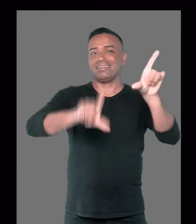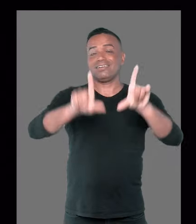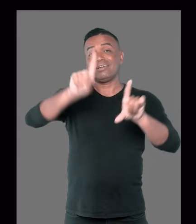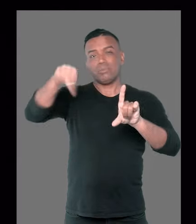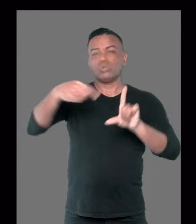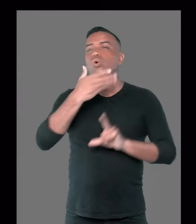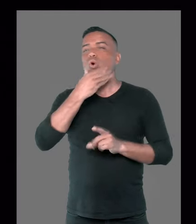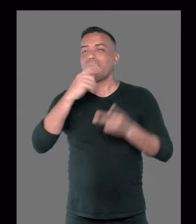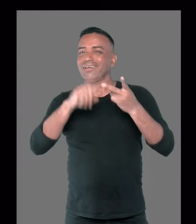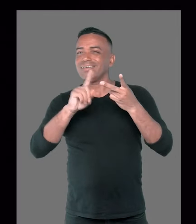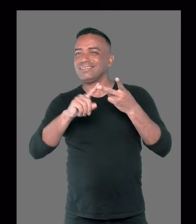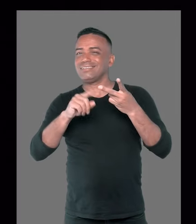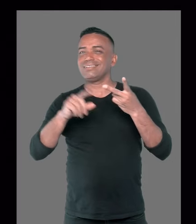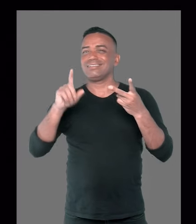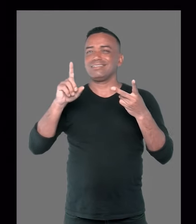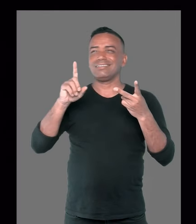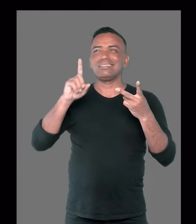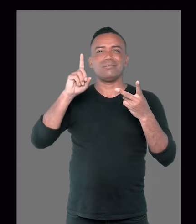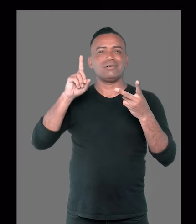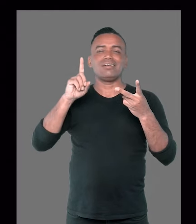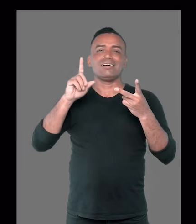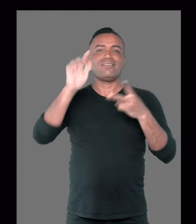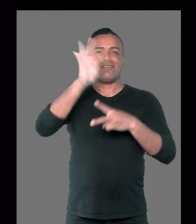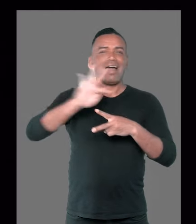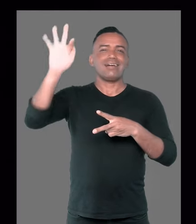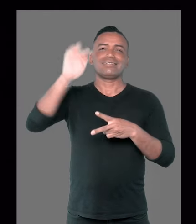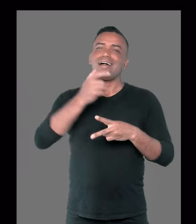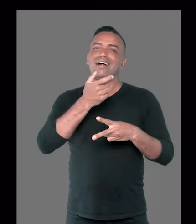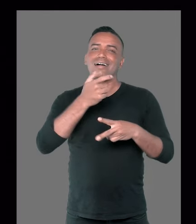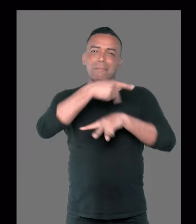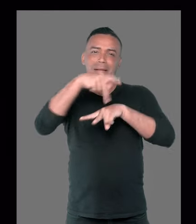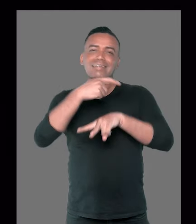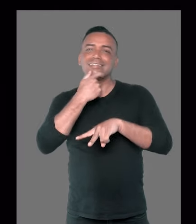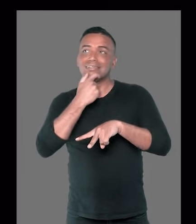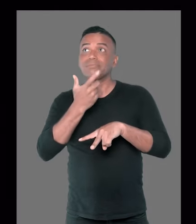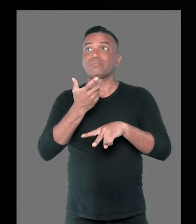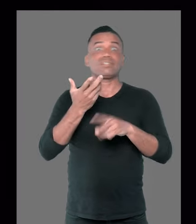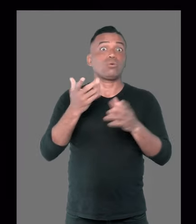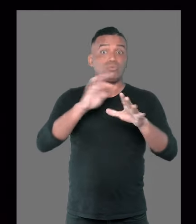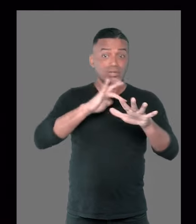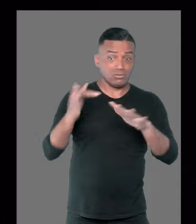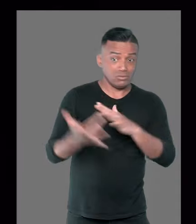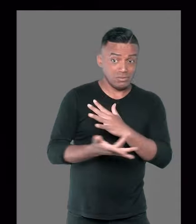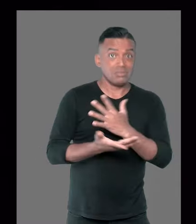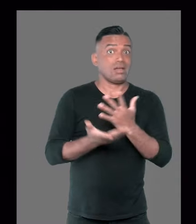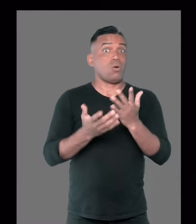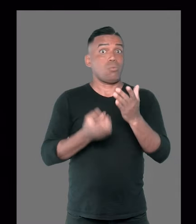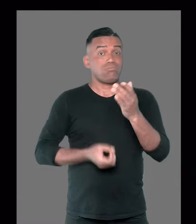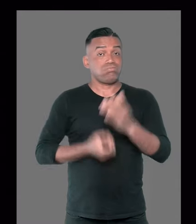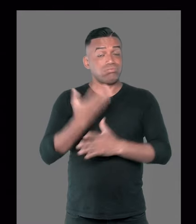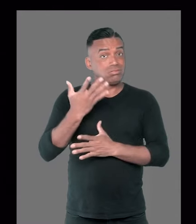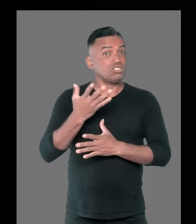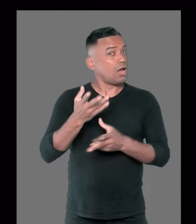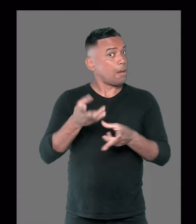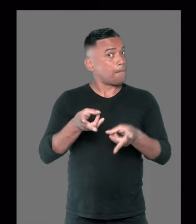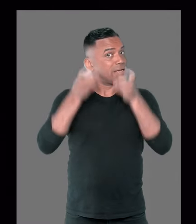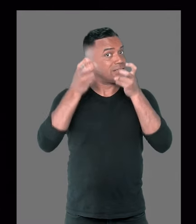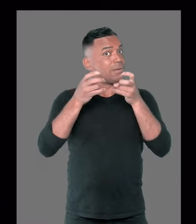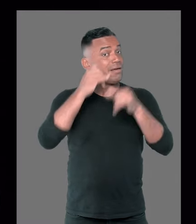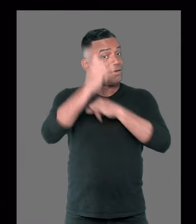lotar ali no fim e da década de 70 dizendo Olha do jeito que essas redes estão começando AAS ser e ali já dava para você antv a